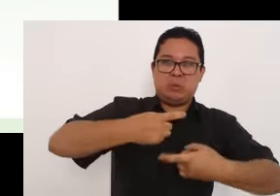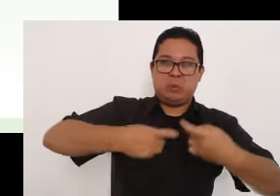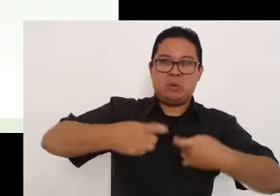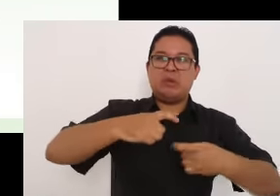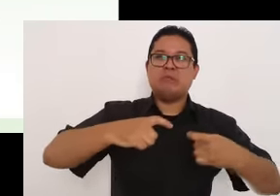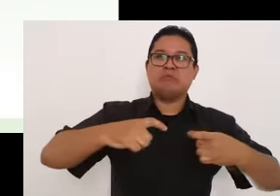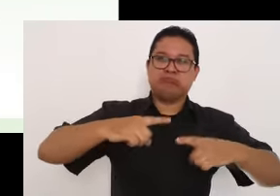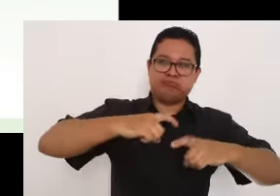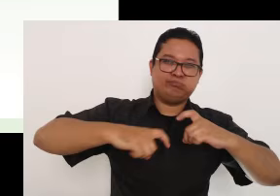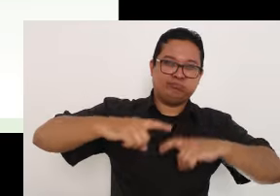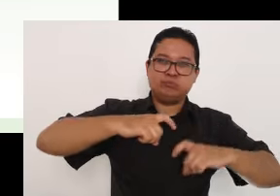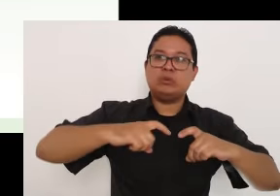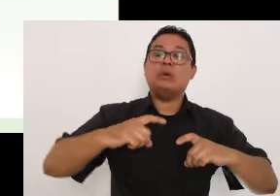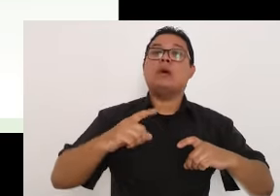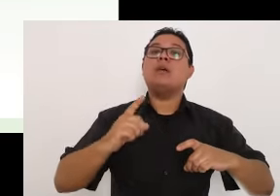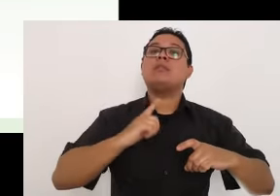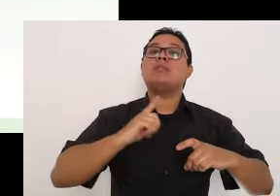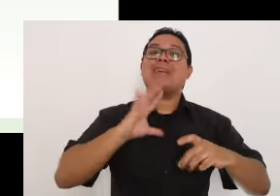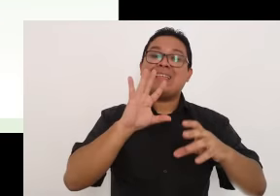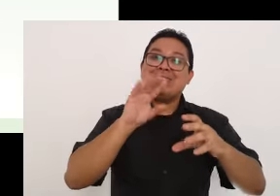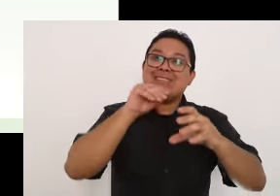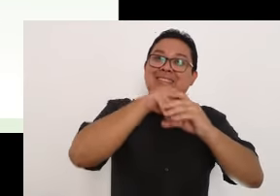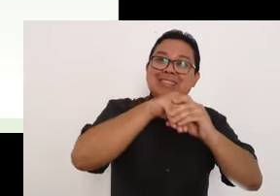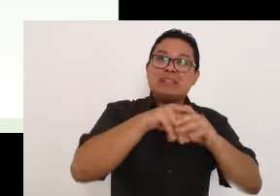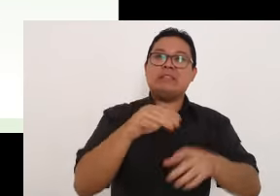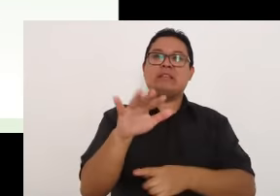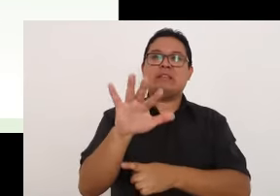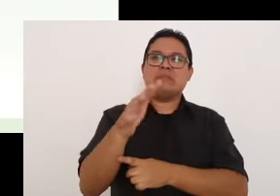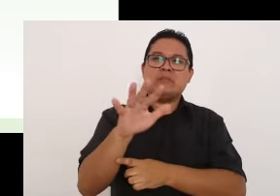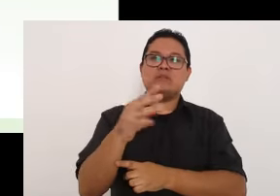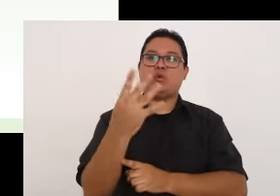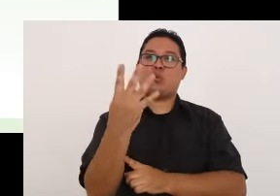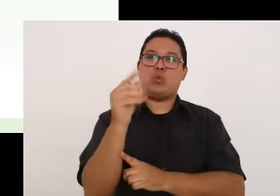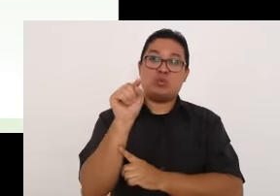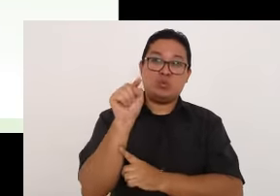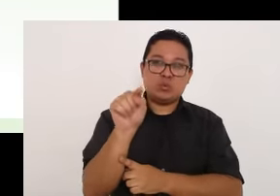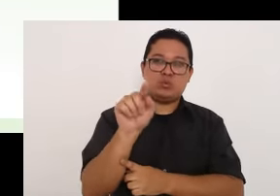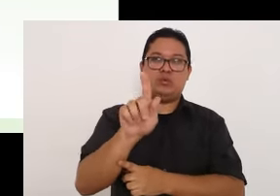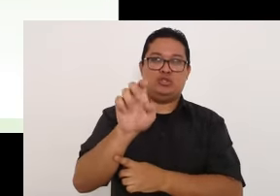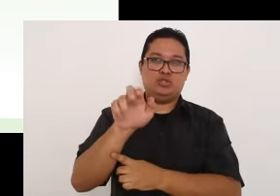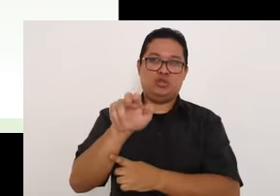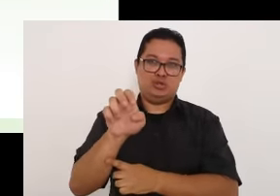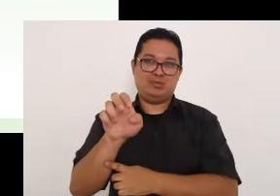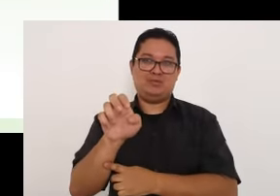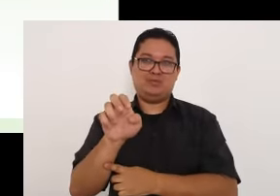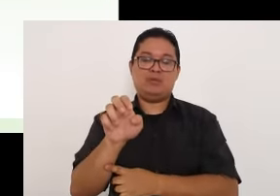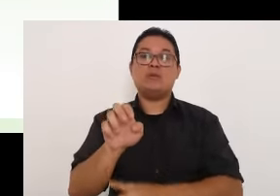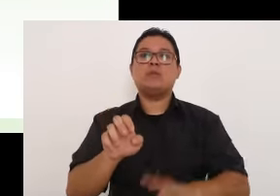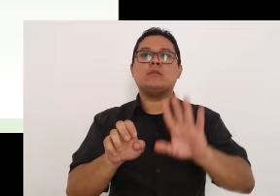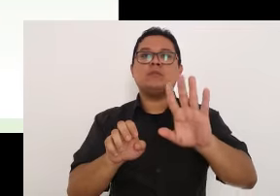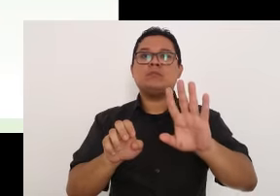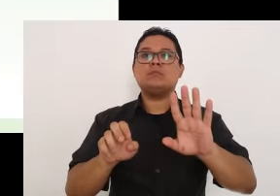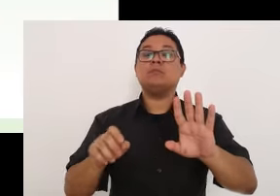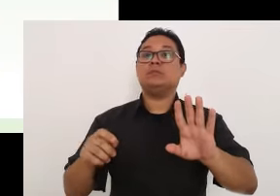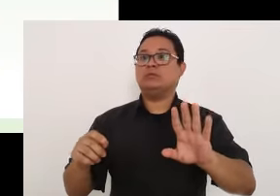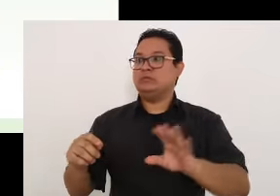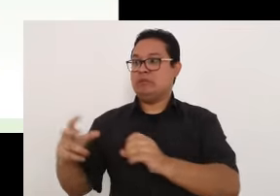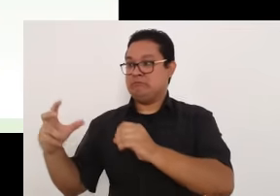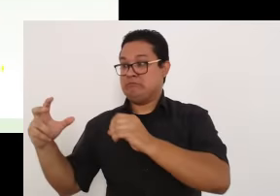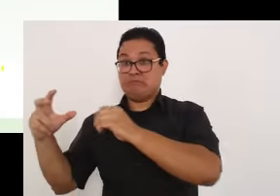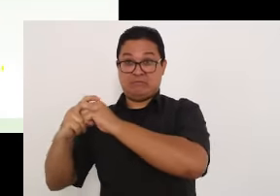Agora, olha só, o vírus do HIV tem 10 genes.